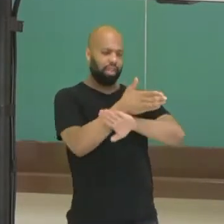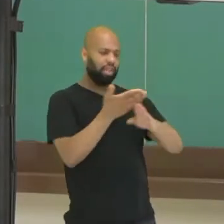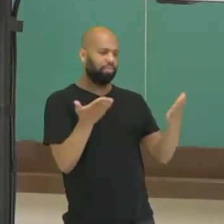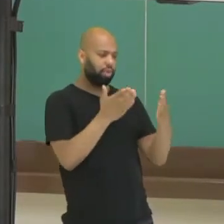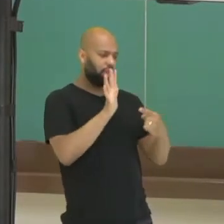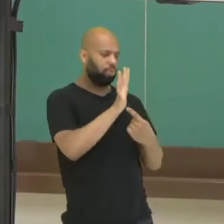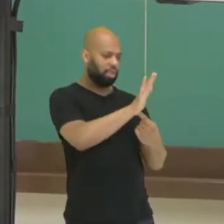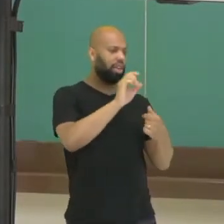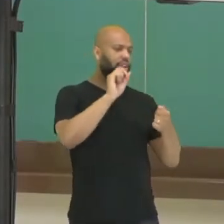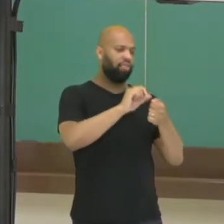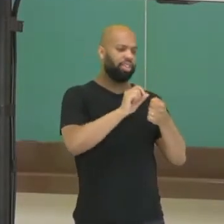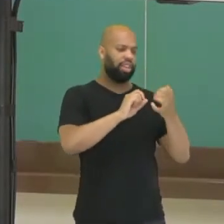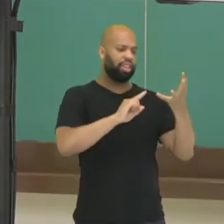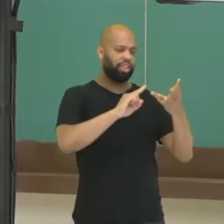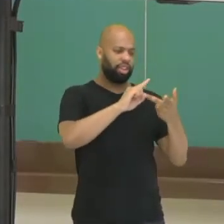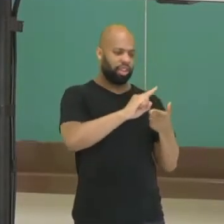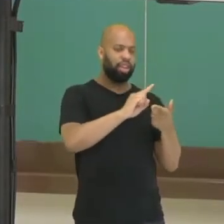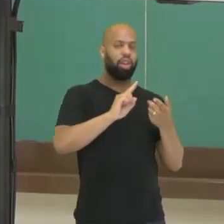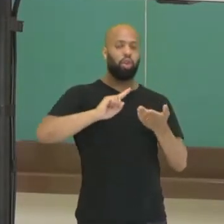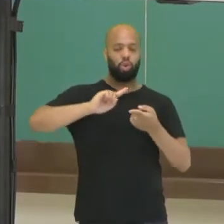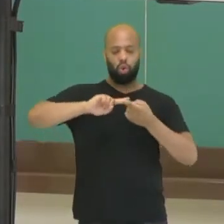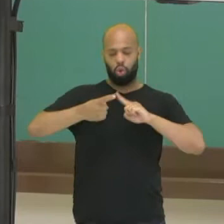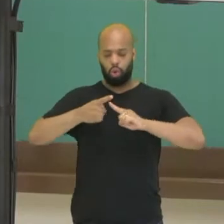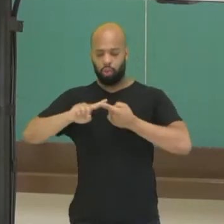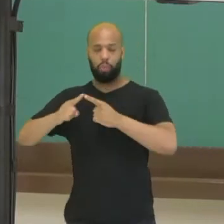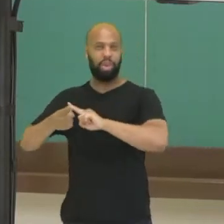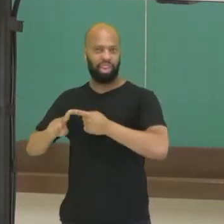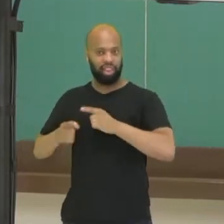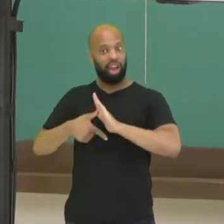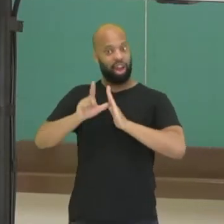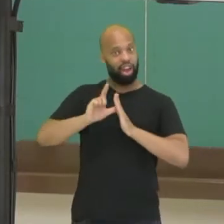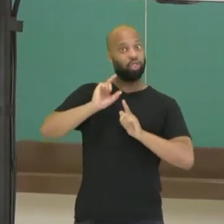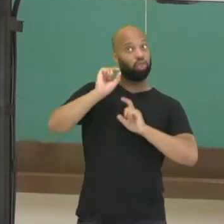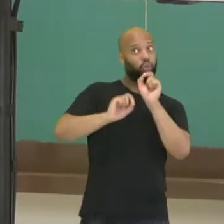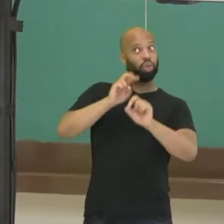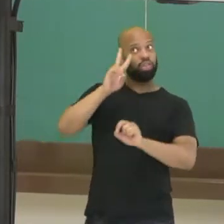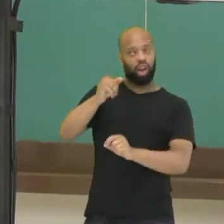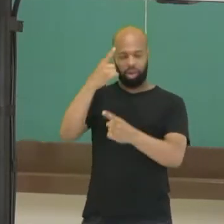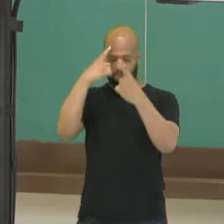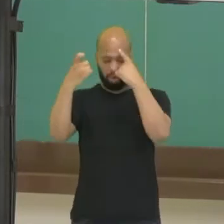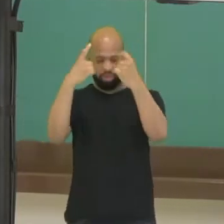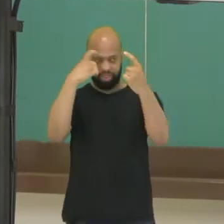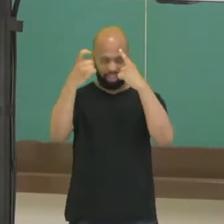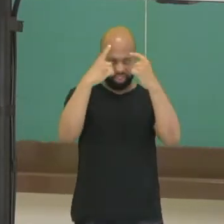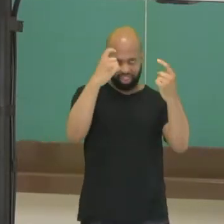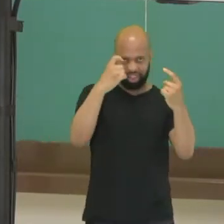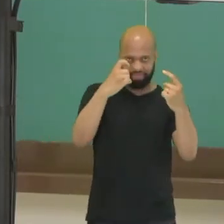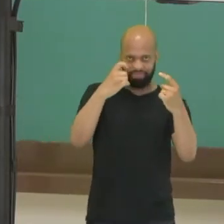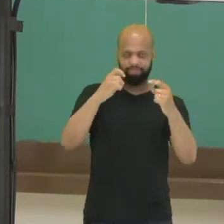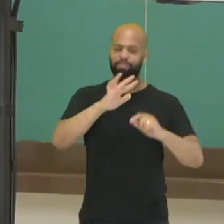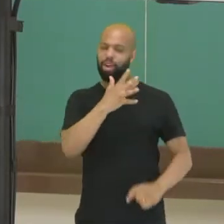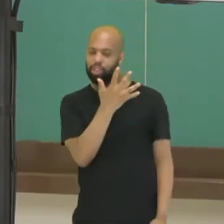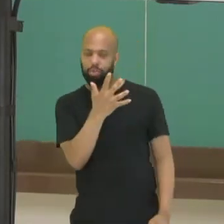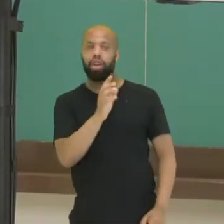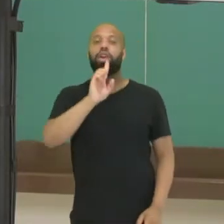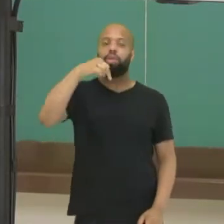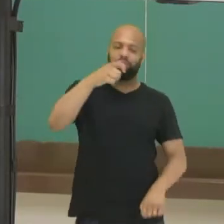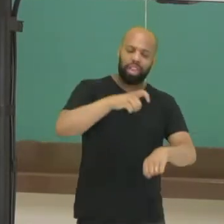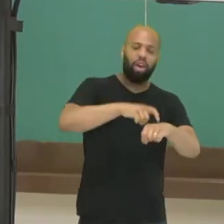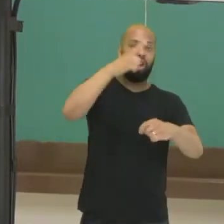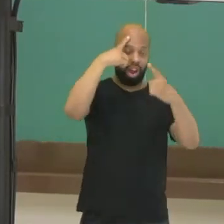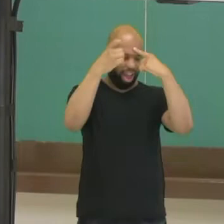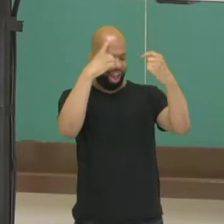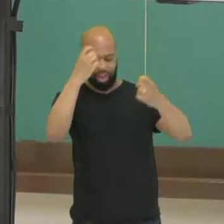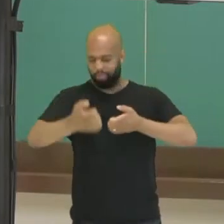fazer isso, né? Combina uma improvisação e acontece o jogo dramático ali na hora, né? Ou um esboço,